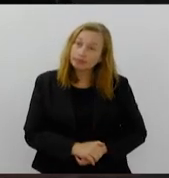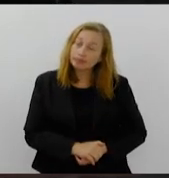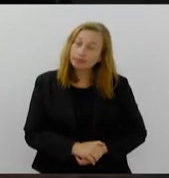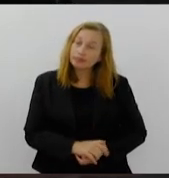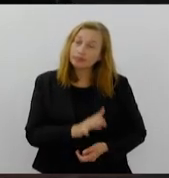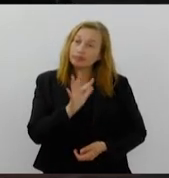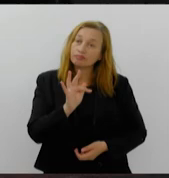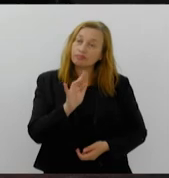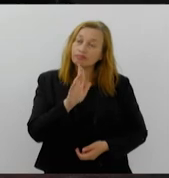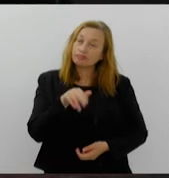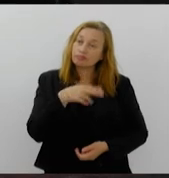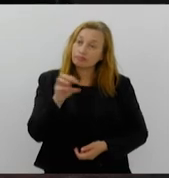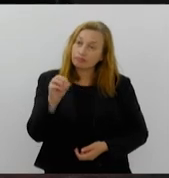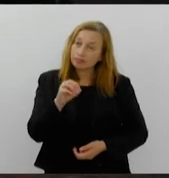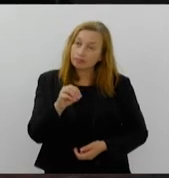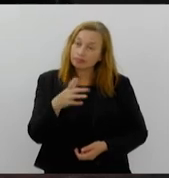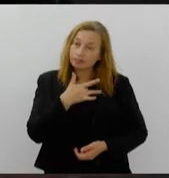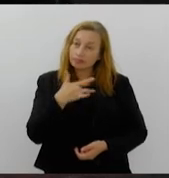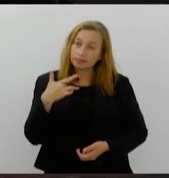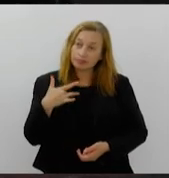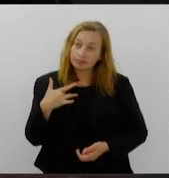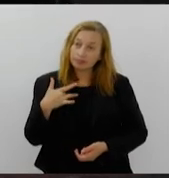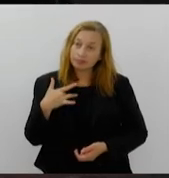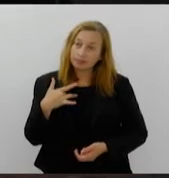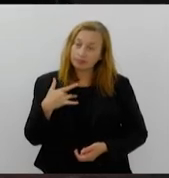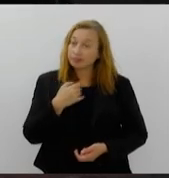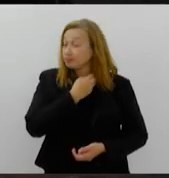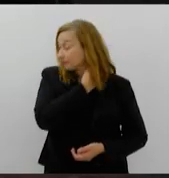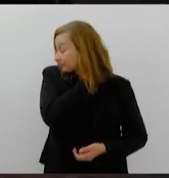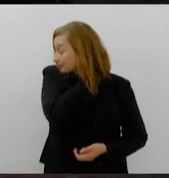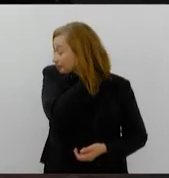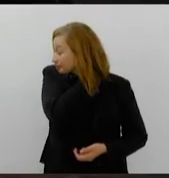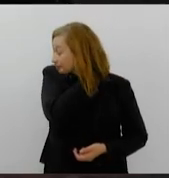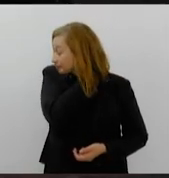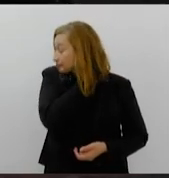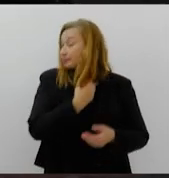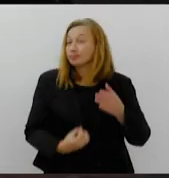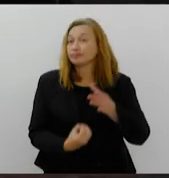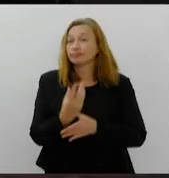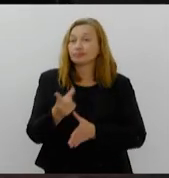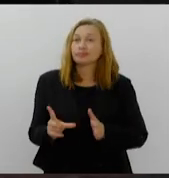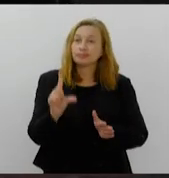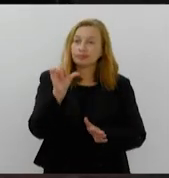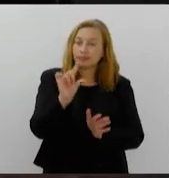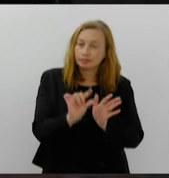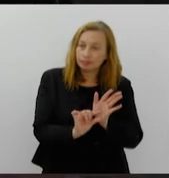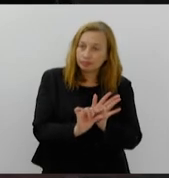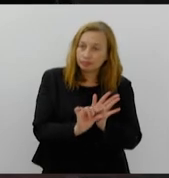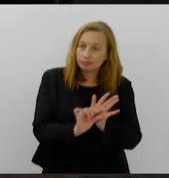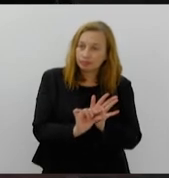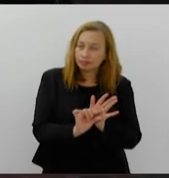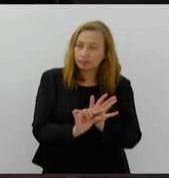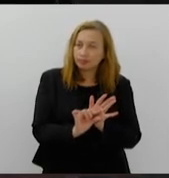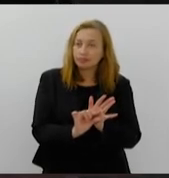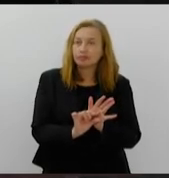Fundação de Saúde, que foi criada para reduzir as terceirizações,